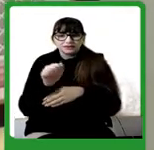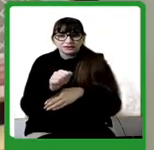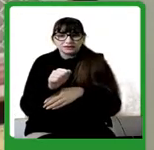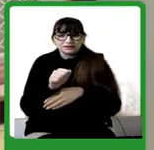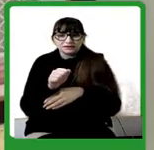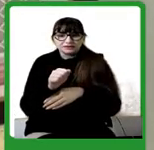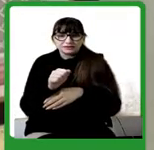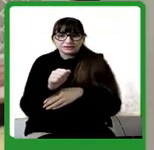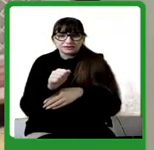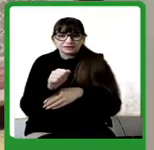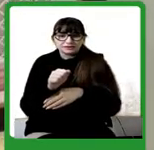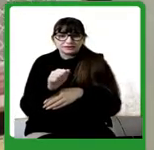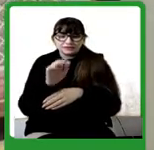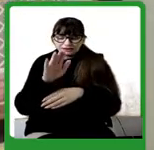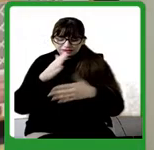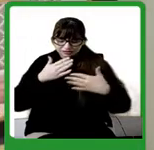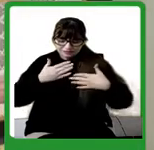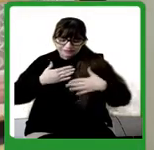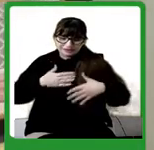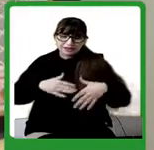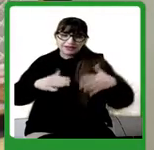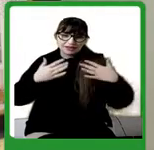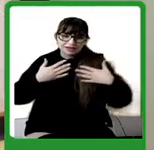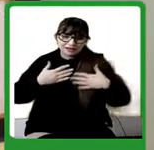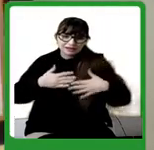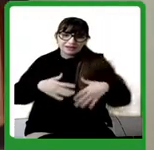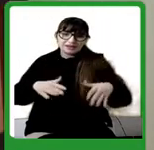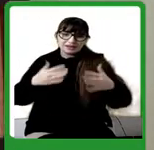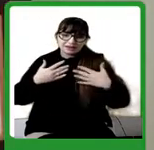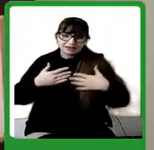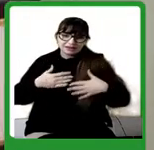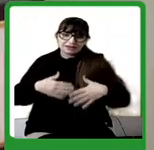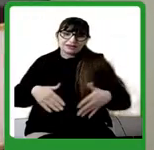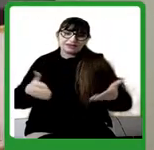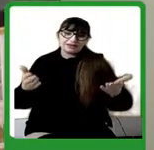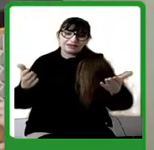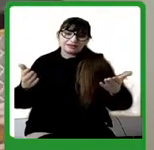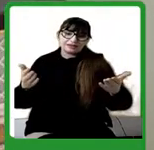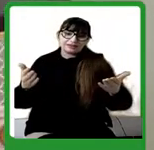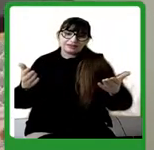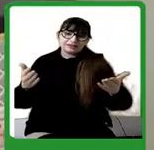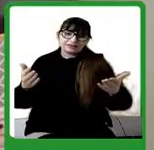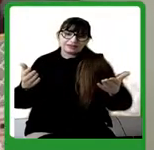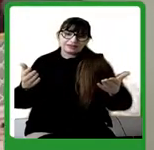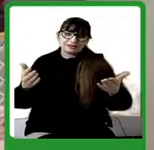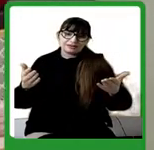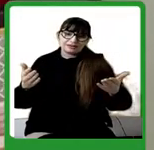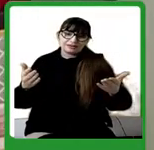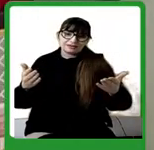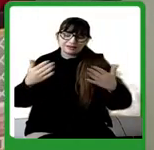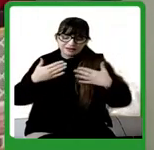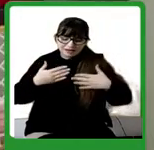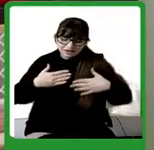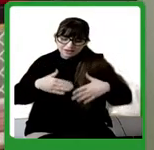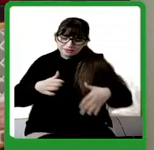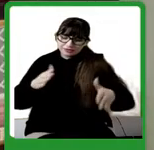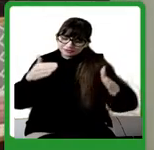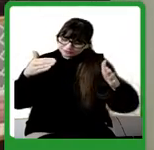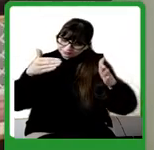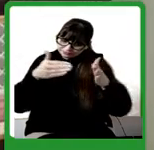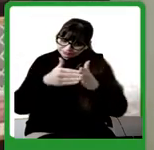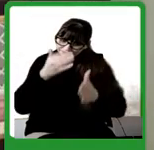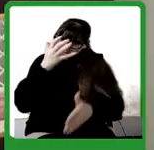vai devagar, neno. Eu, por Deus, que eu tô pra te passar o chinelo a dois toques. Eu tô no limite pra te passar o chinelo. Aqui,